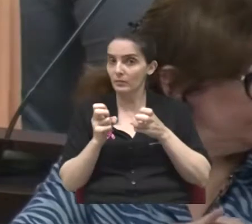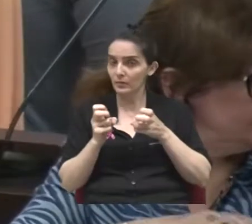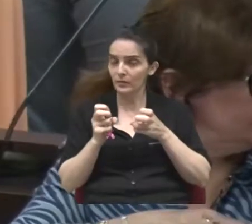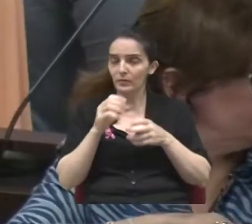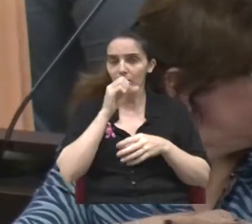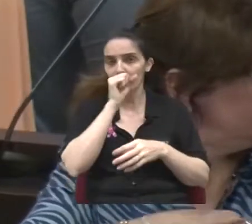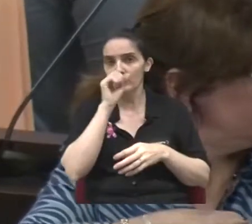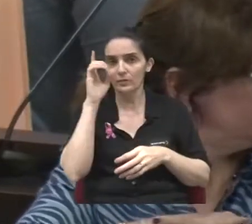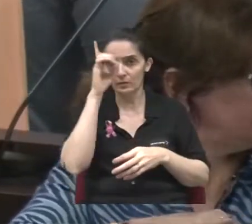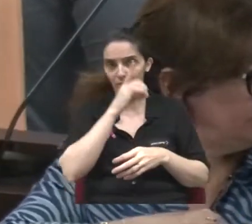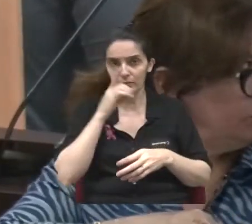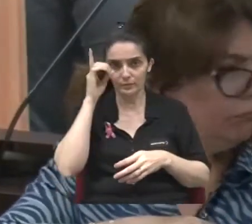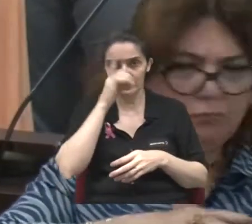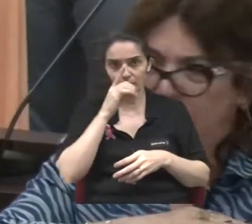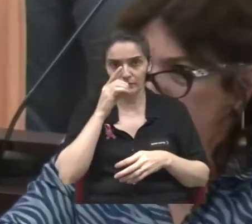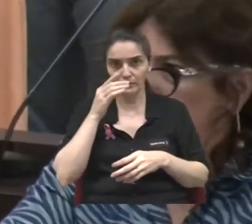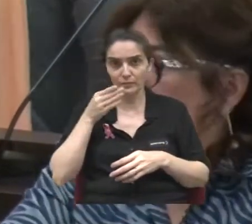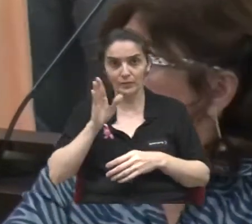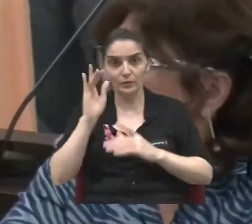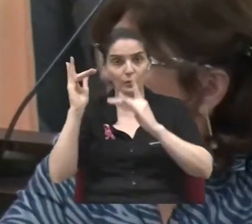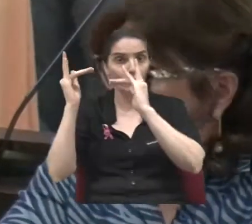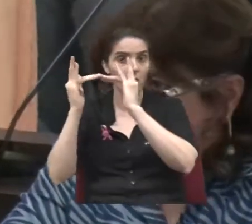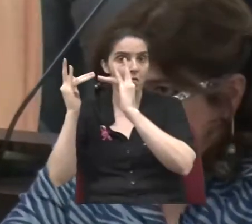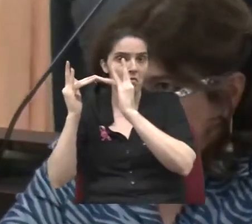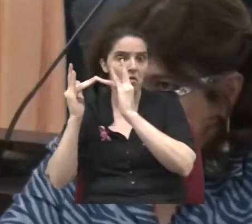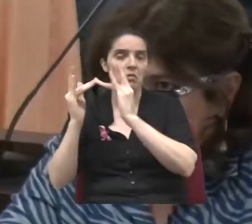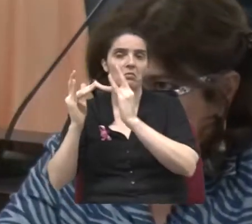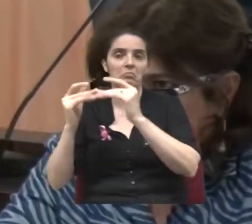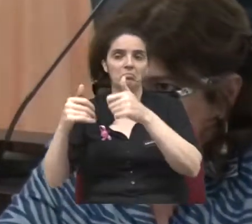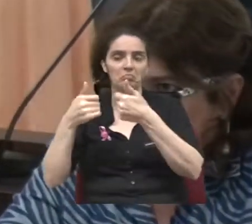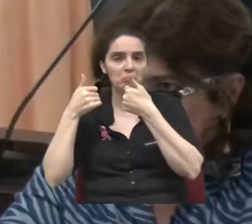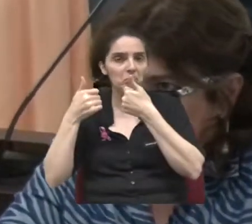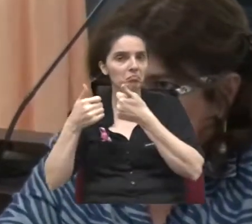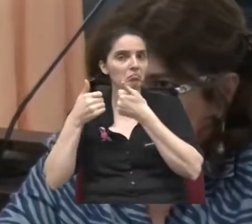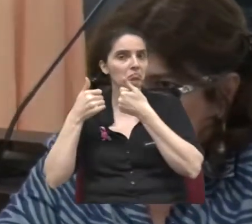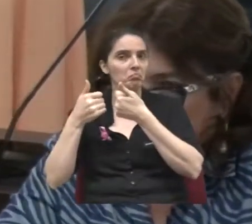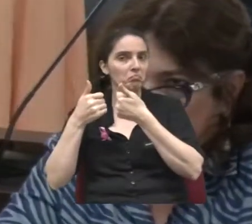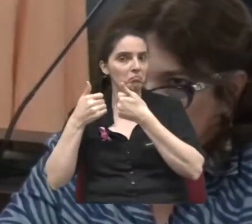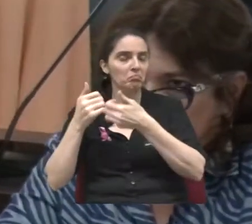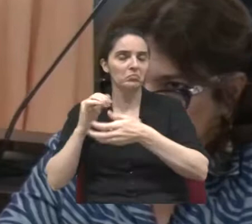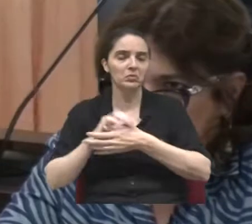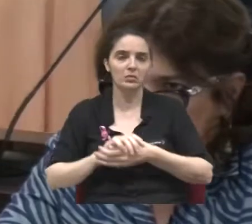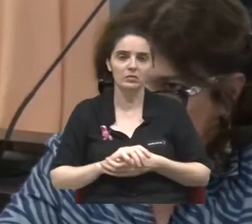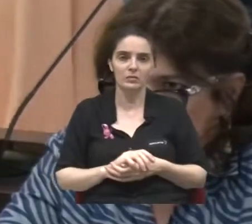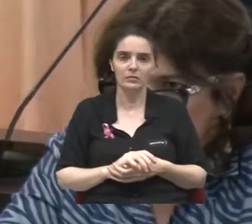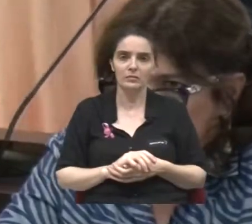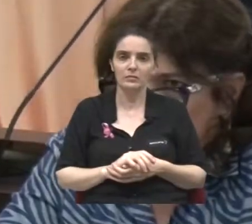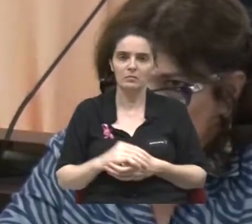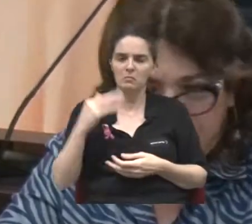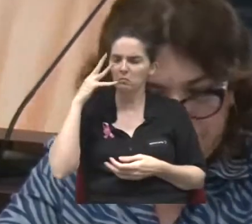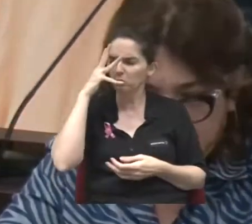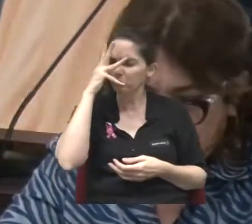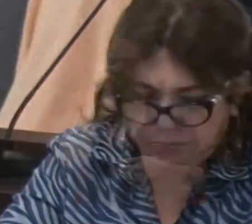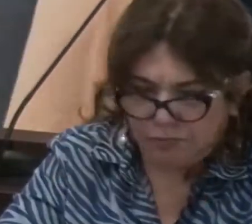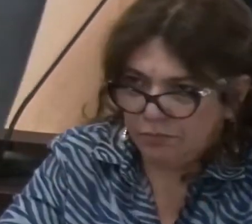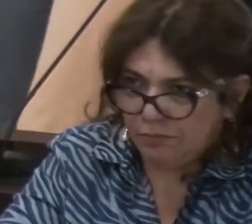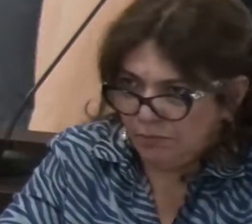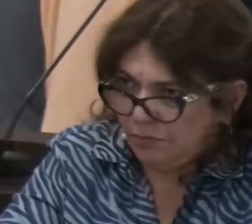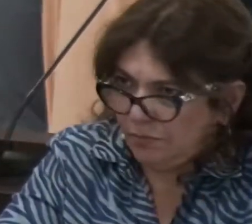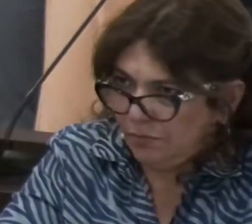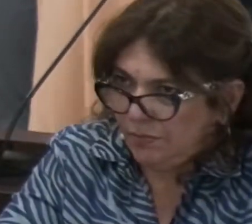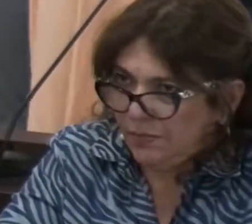no Monumental. Realmente é um monumento, né? Belíssimo, a qualidade de